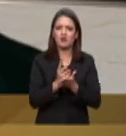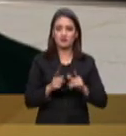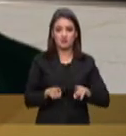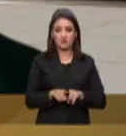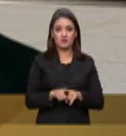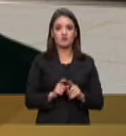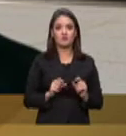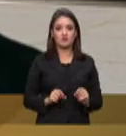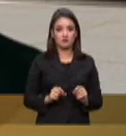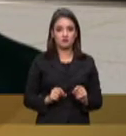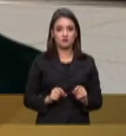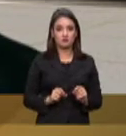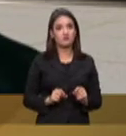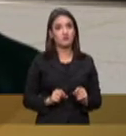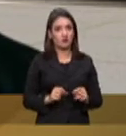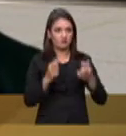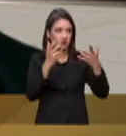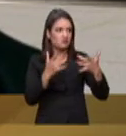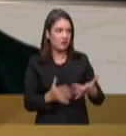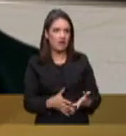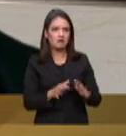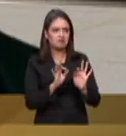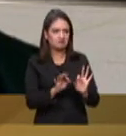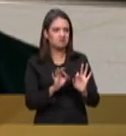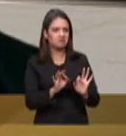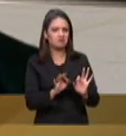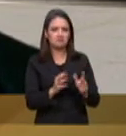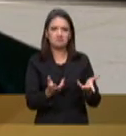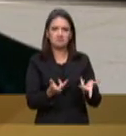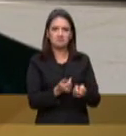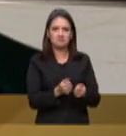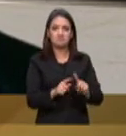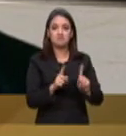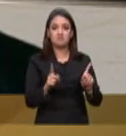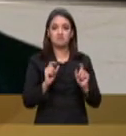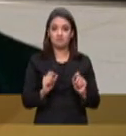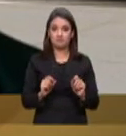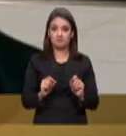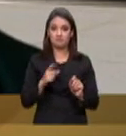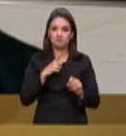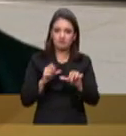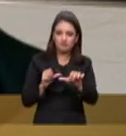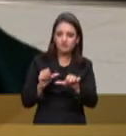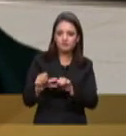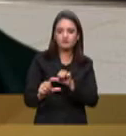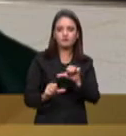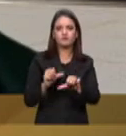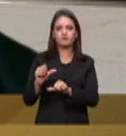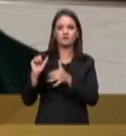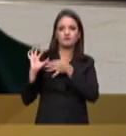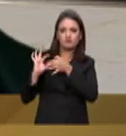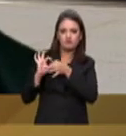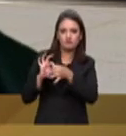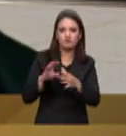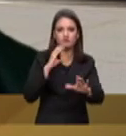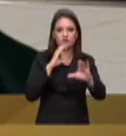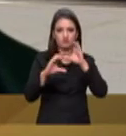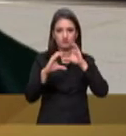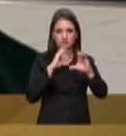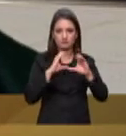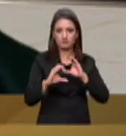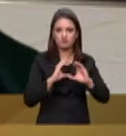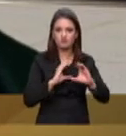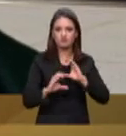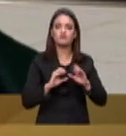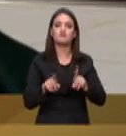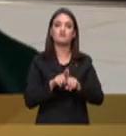por suas excelências bastante sólidos, as sensíveis mudanças no contexto das comunicações sociais